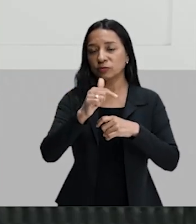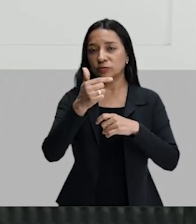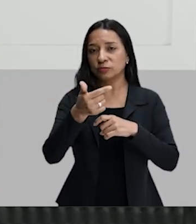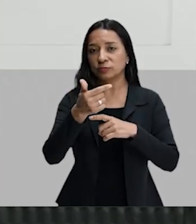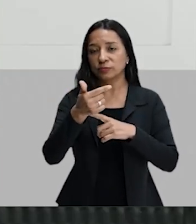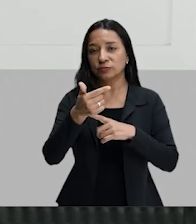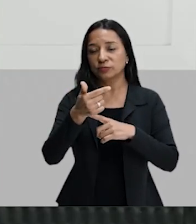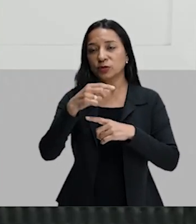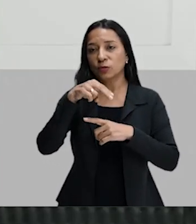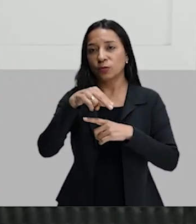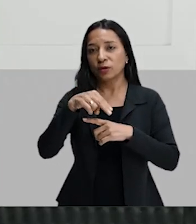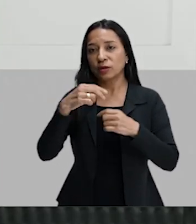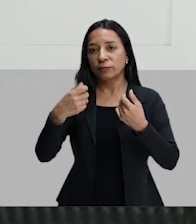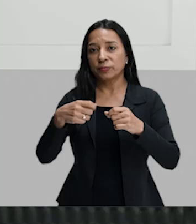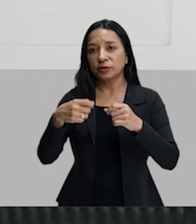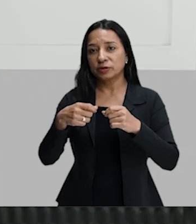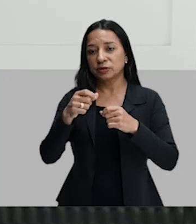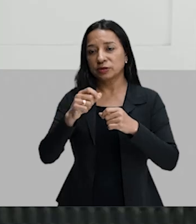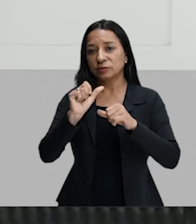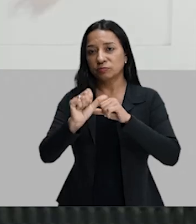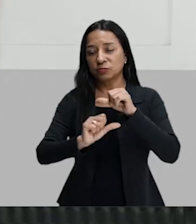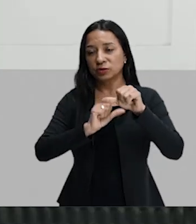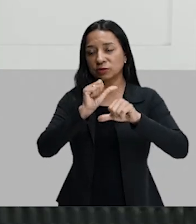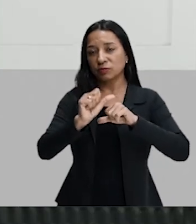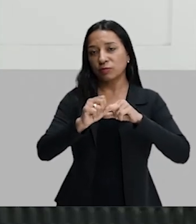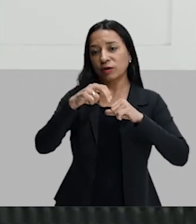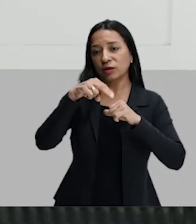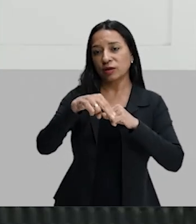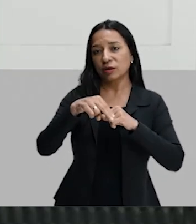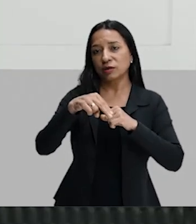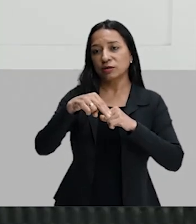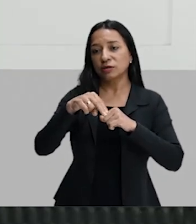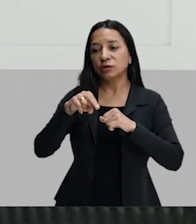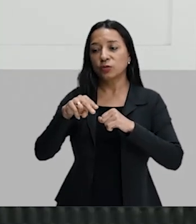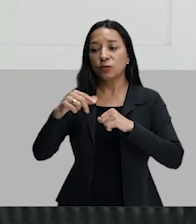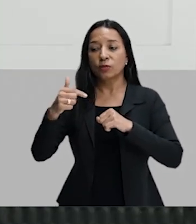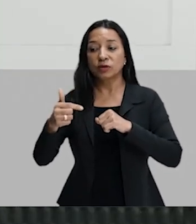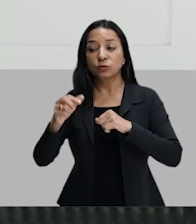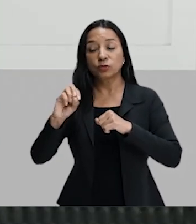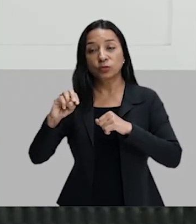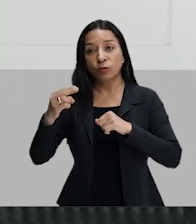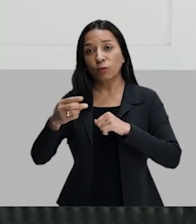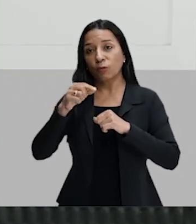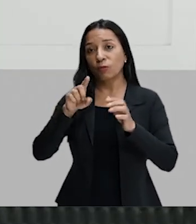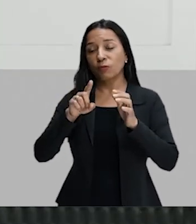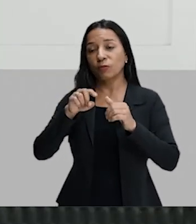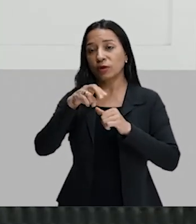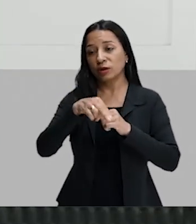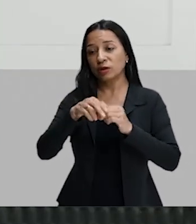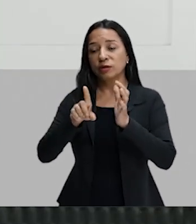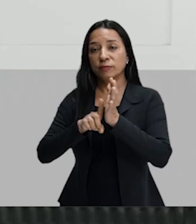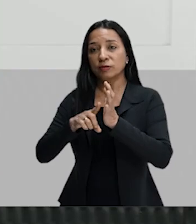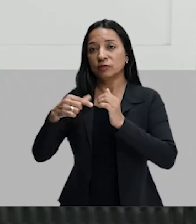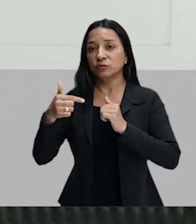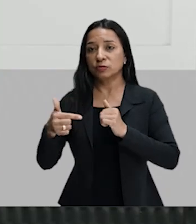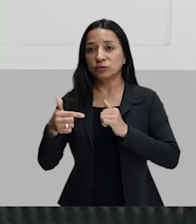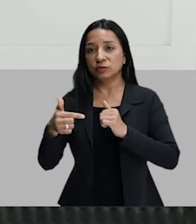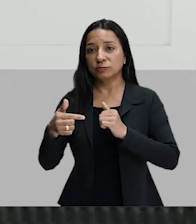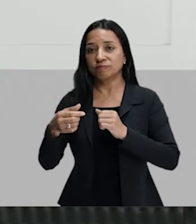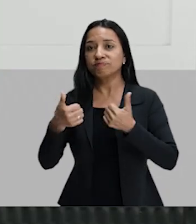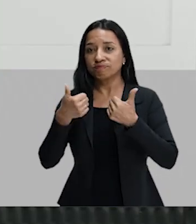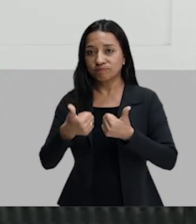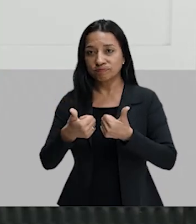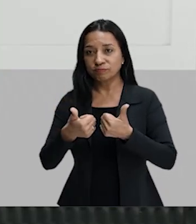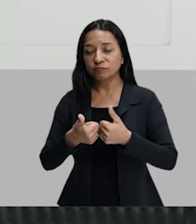grau, o n tem que ser igual a 2 ou o n tem que ser igual a menos 2. Certinho? Beleza.